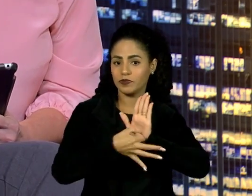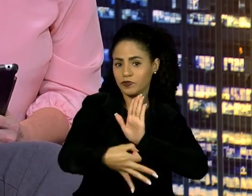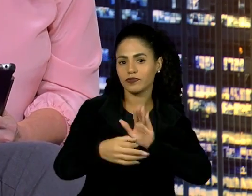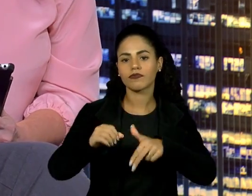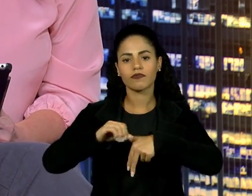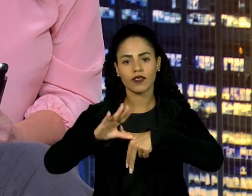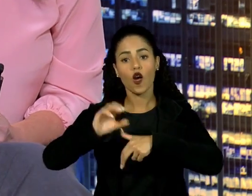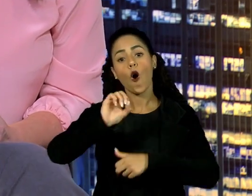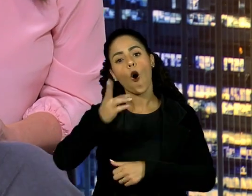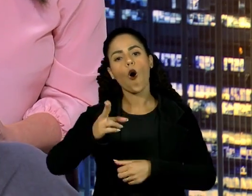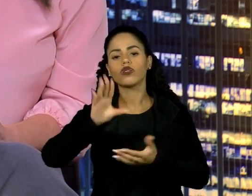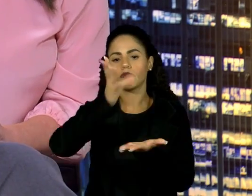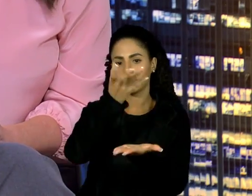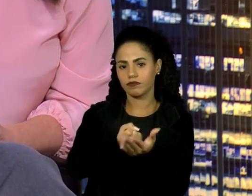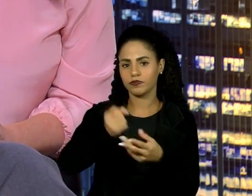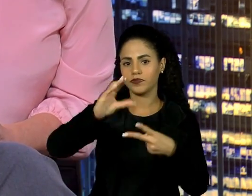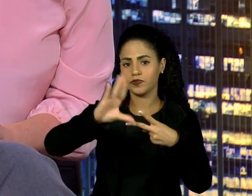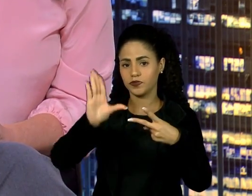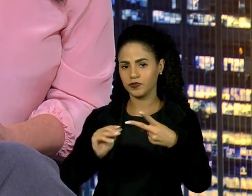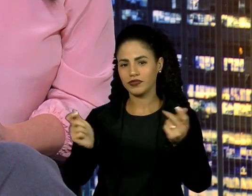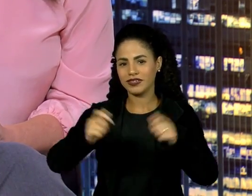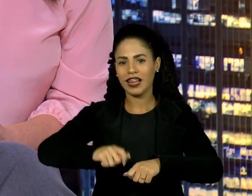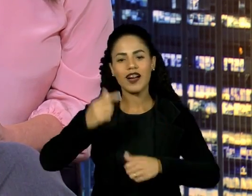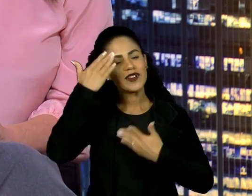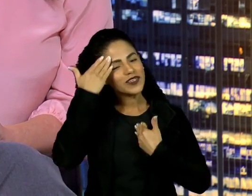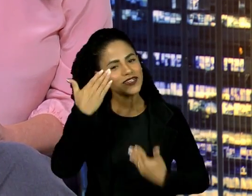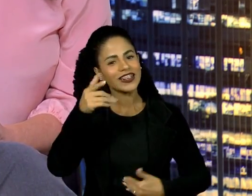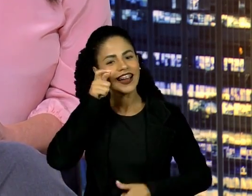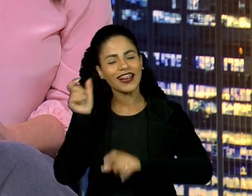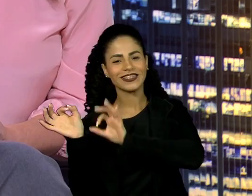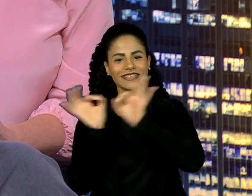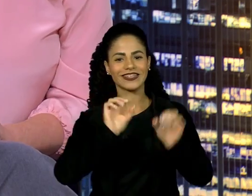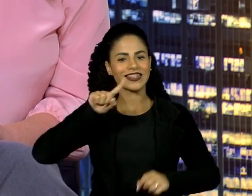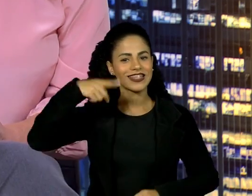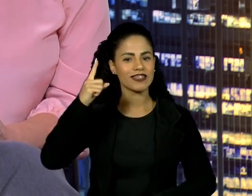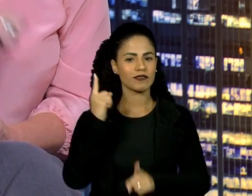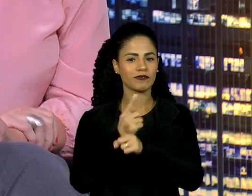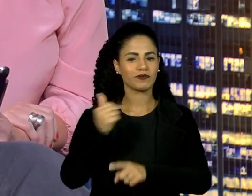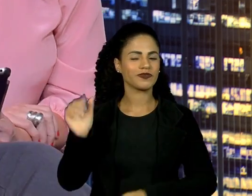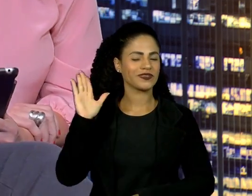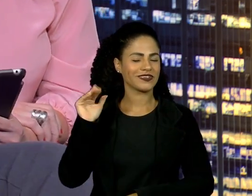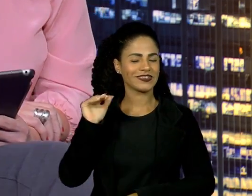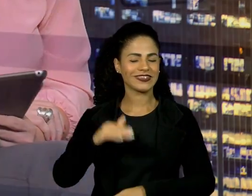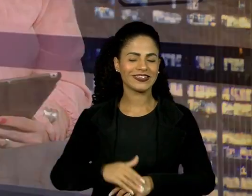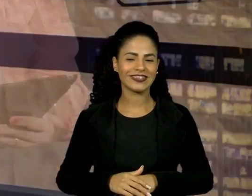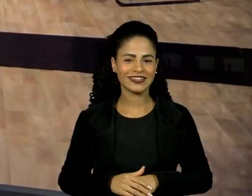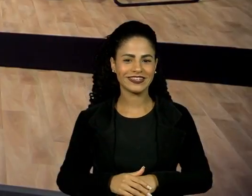ou baixar o aplicativo Cultura Play. Obrigada pela sua companhia. Até a semana que vem. Tchau.